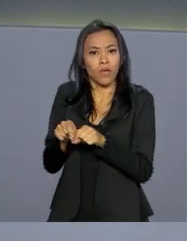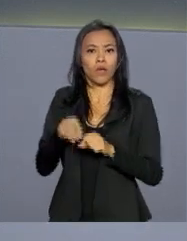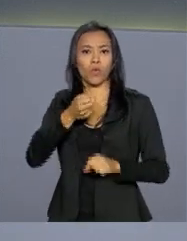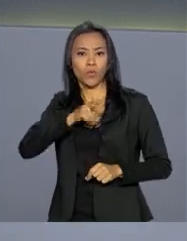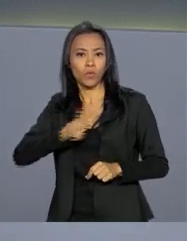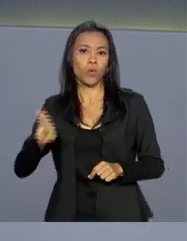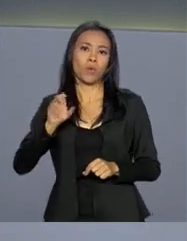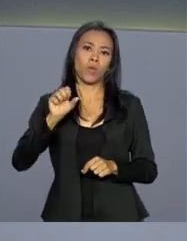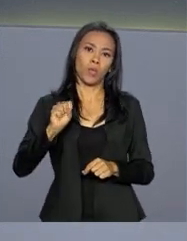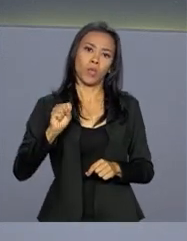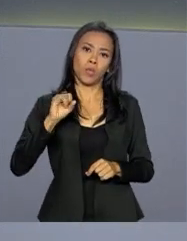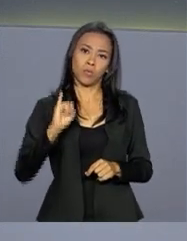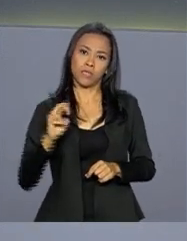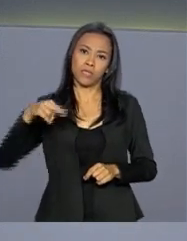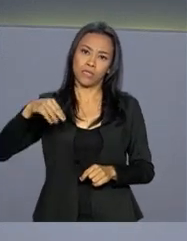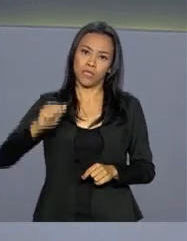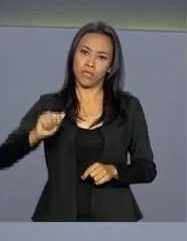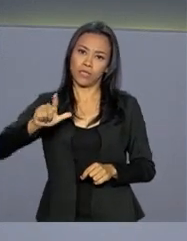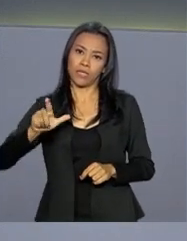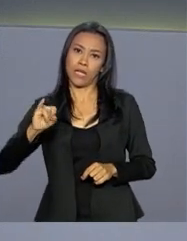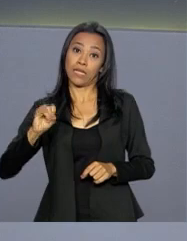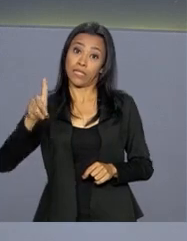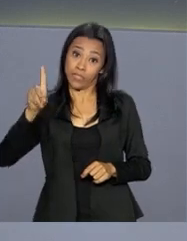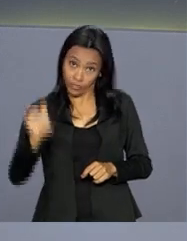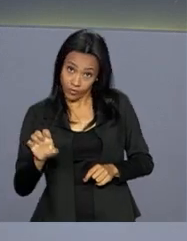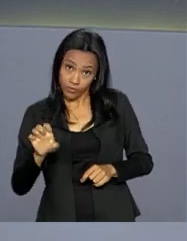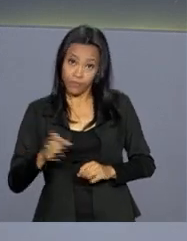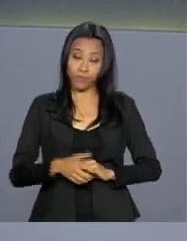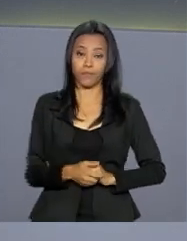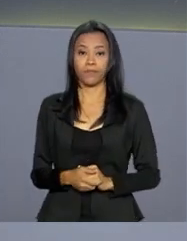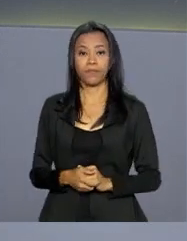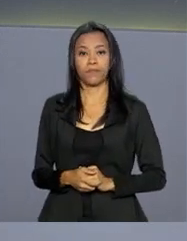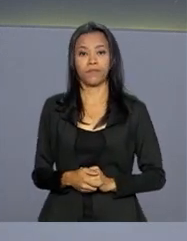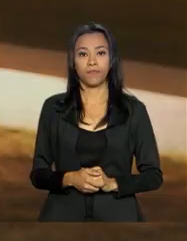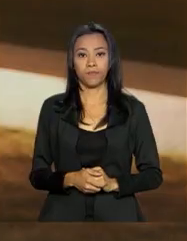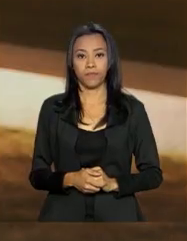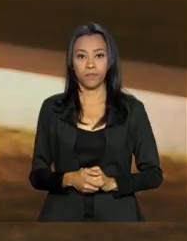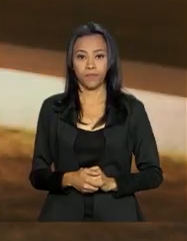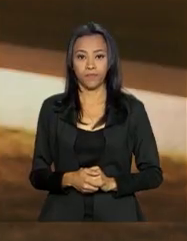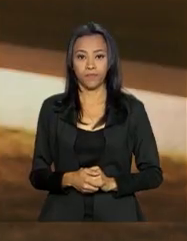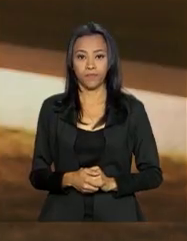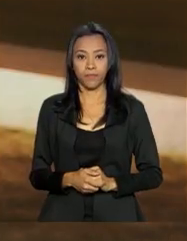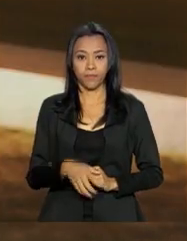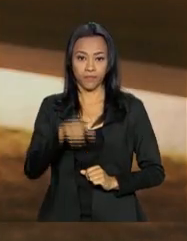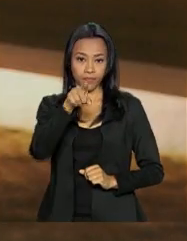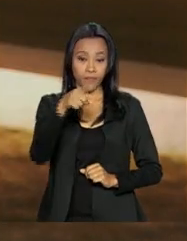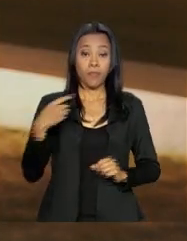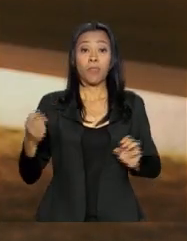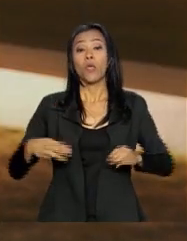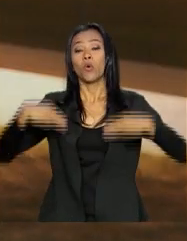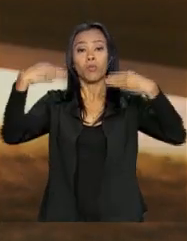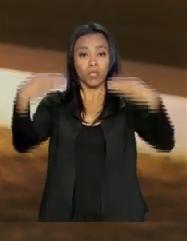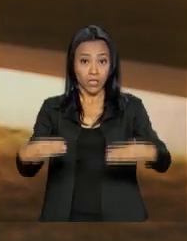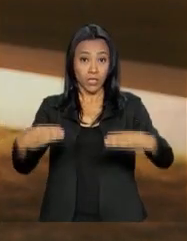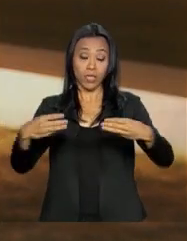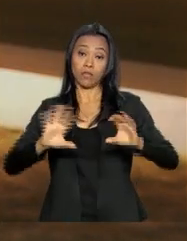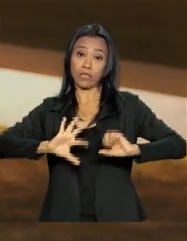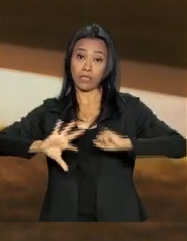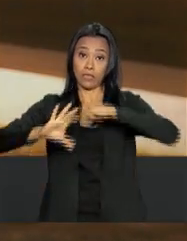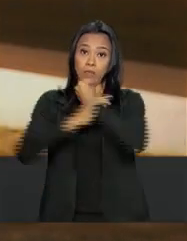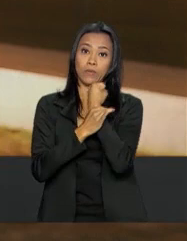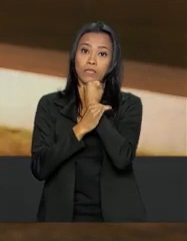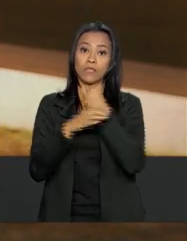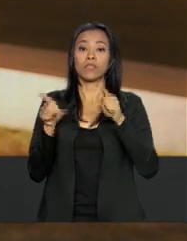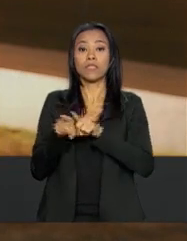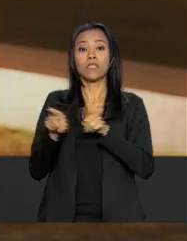de desaparecidos o cinema lhe dê o ministério da segurança pública ea procuradoria